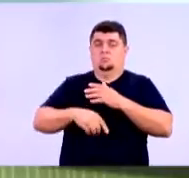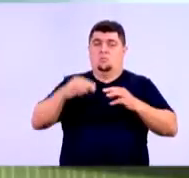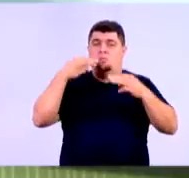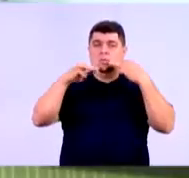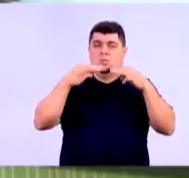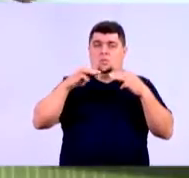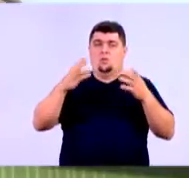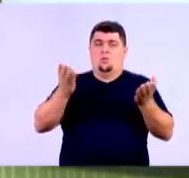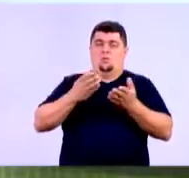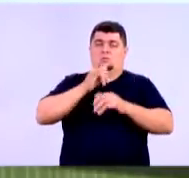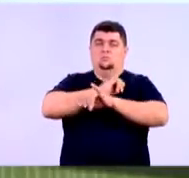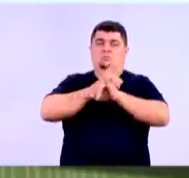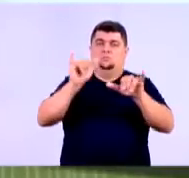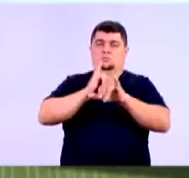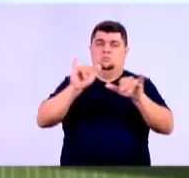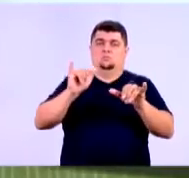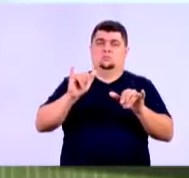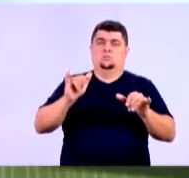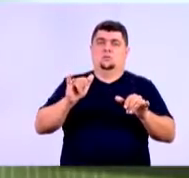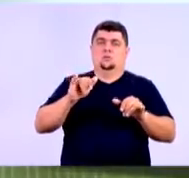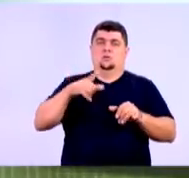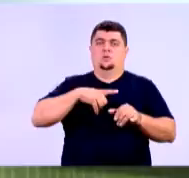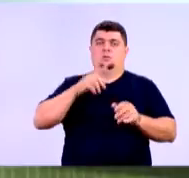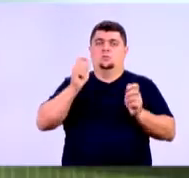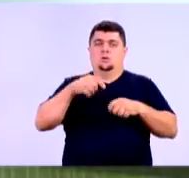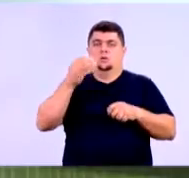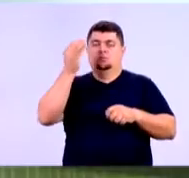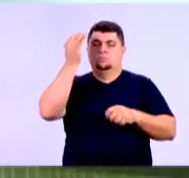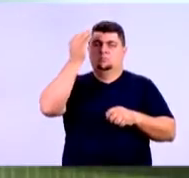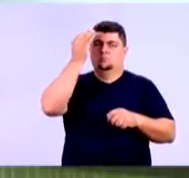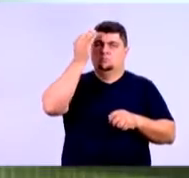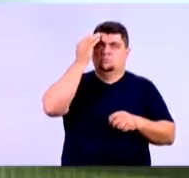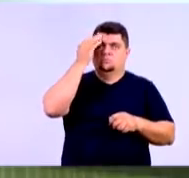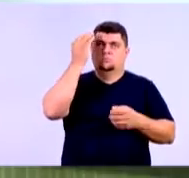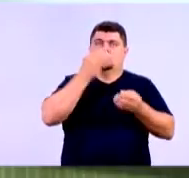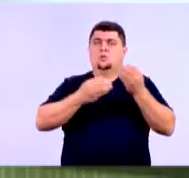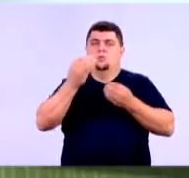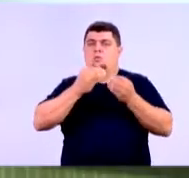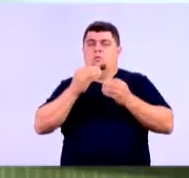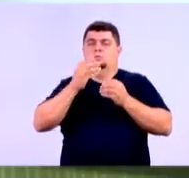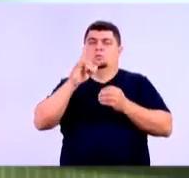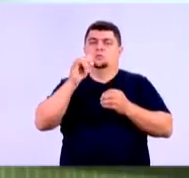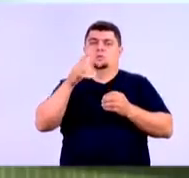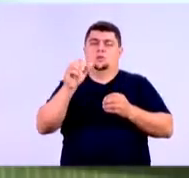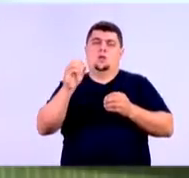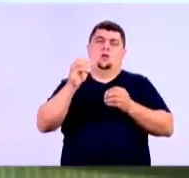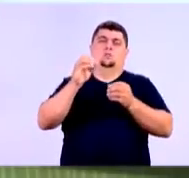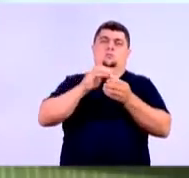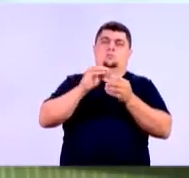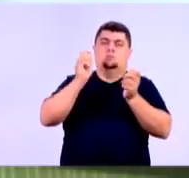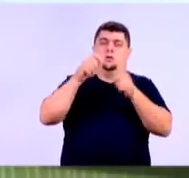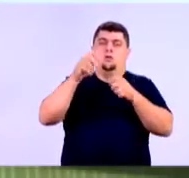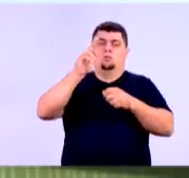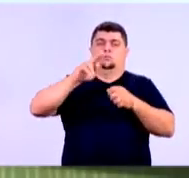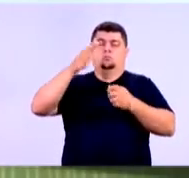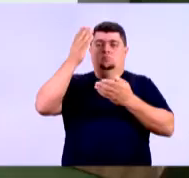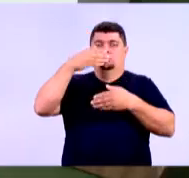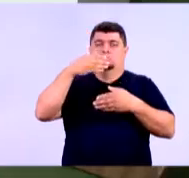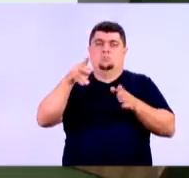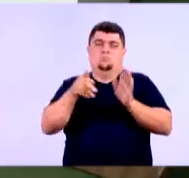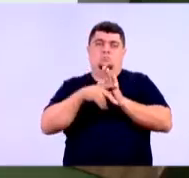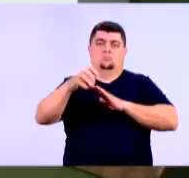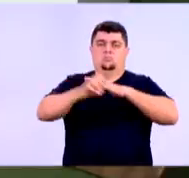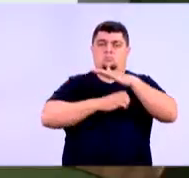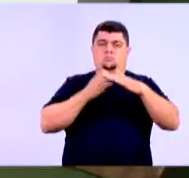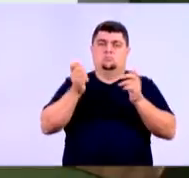são apresentados hoje. Então fica aí para vocês compreenderem como que esses dados que a gente está calculando podem ser utilizados numa avaliação de uma empresa, né?